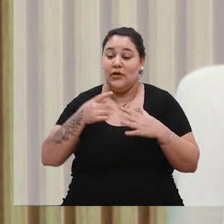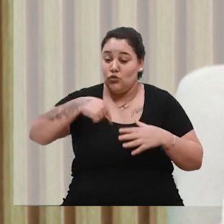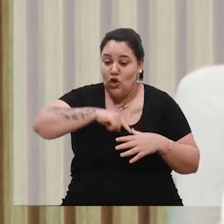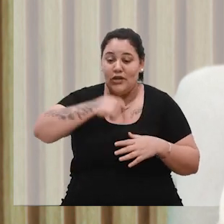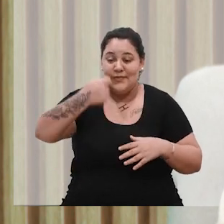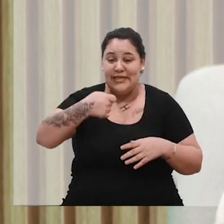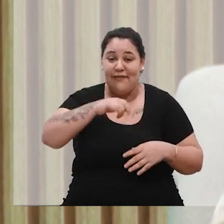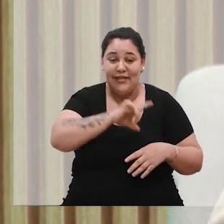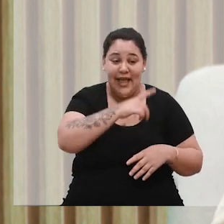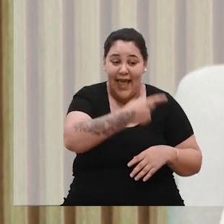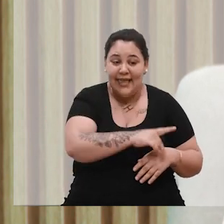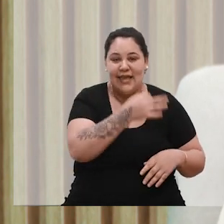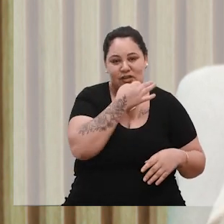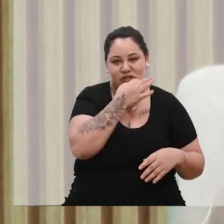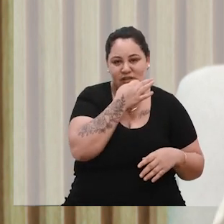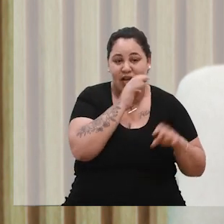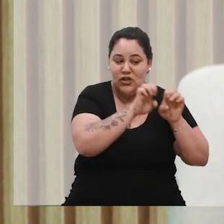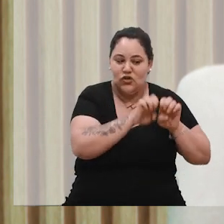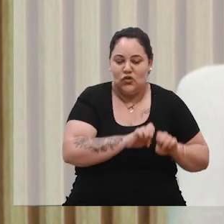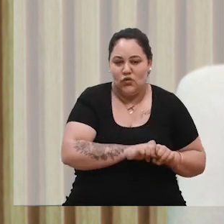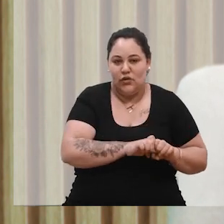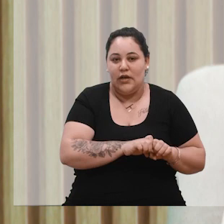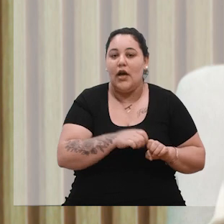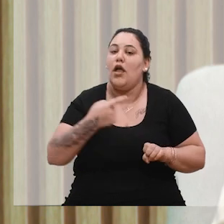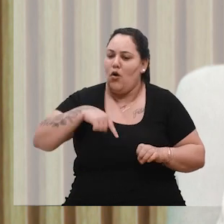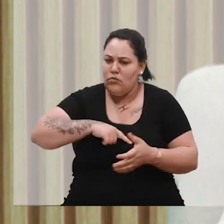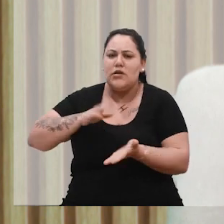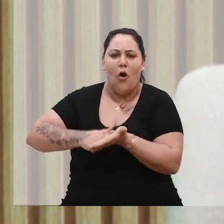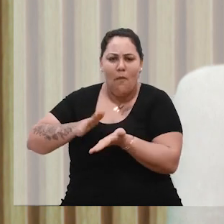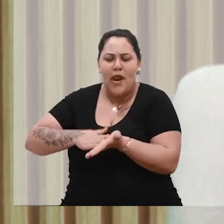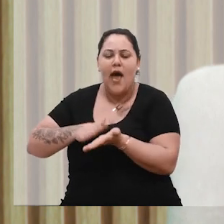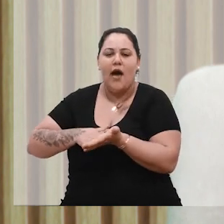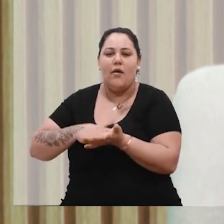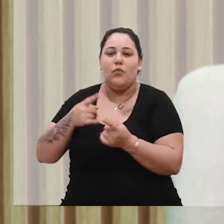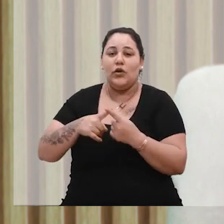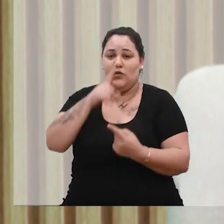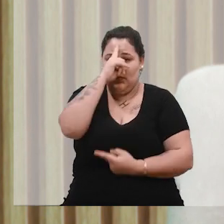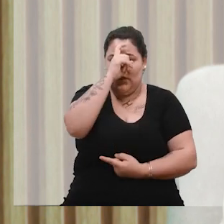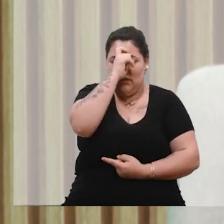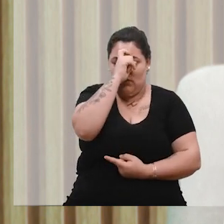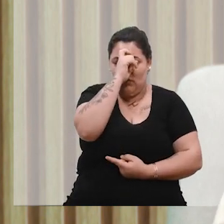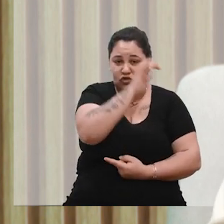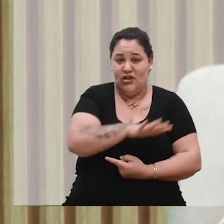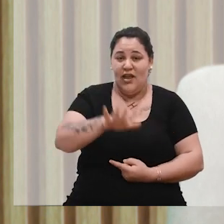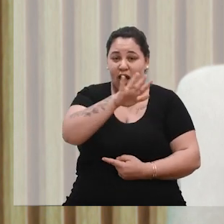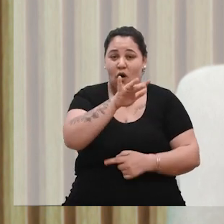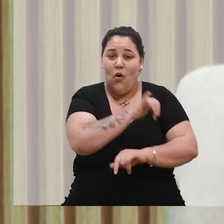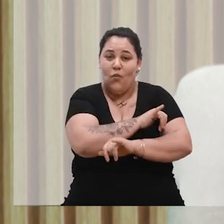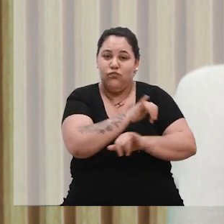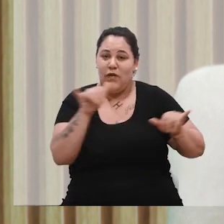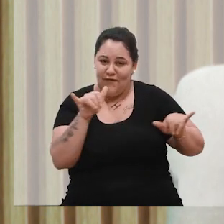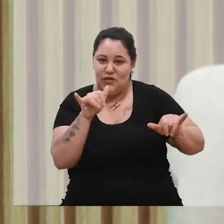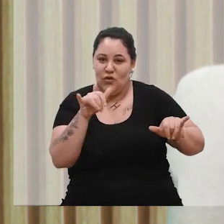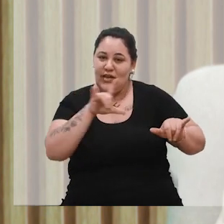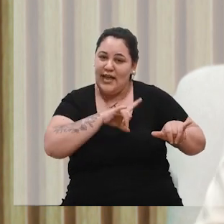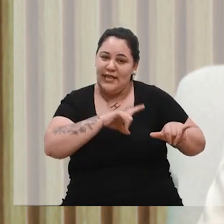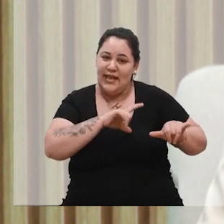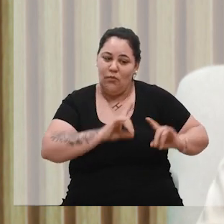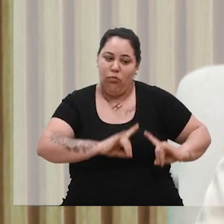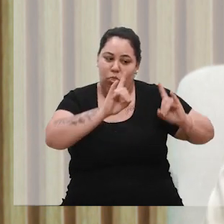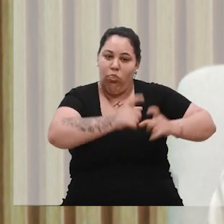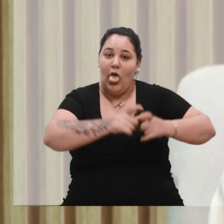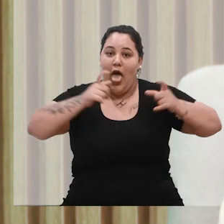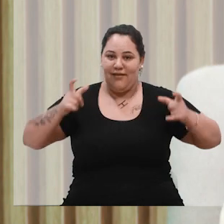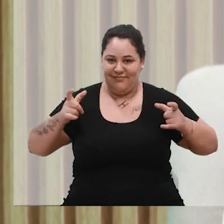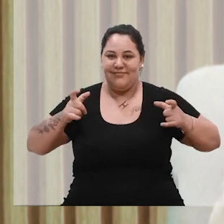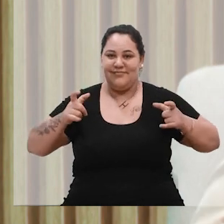precisava ter essa estrutura. E aí, nós começamos a brigar muito por isso. Quando o Hospital Geral anunciou a sua ampliação,